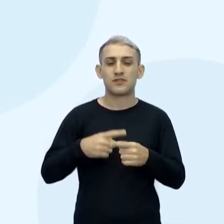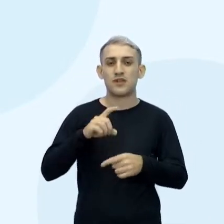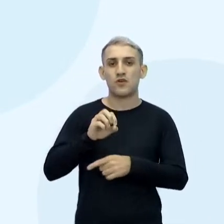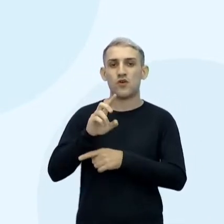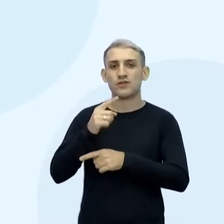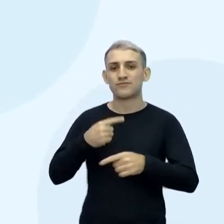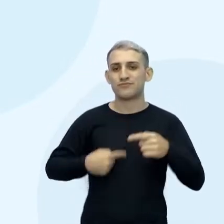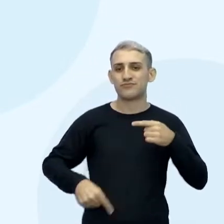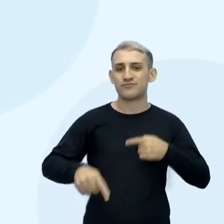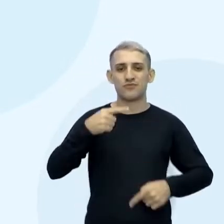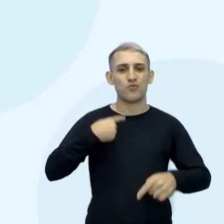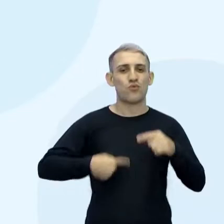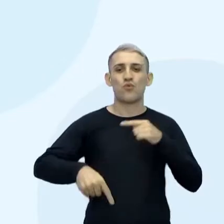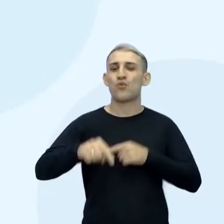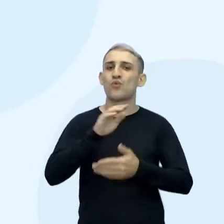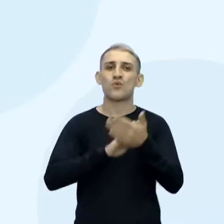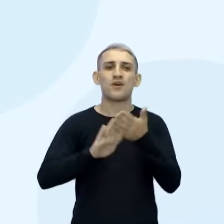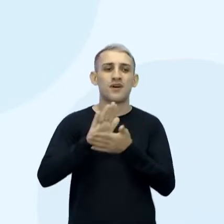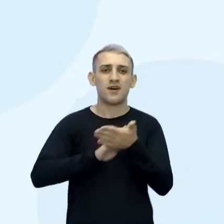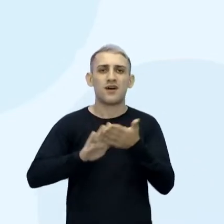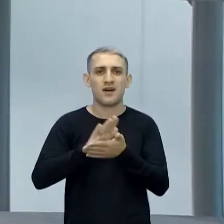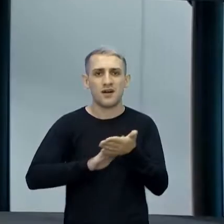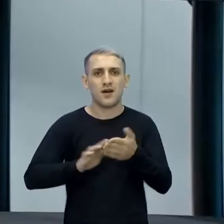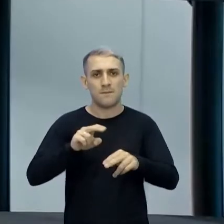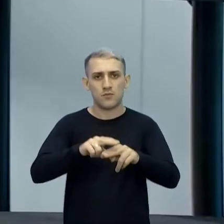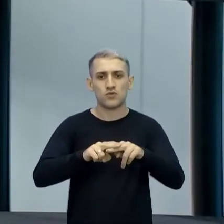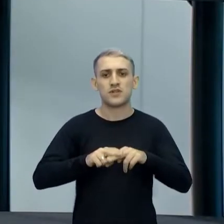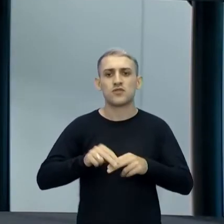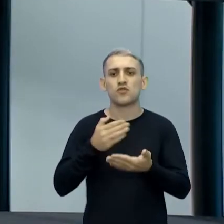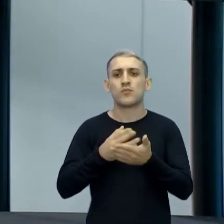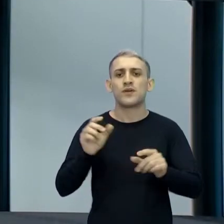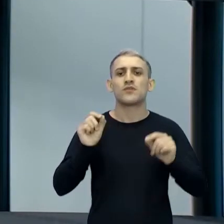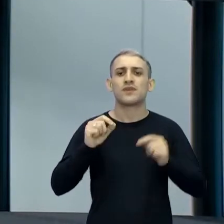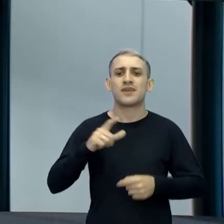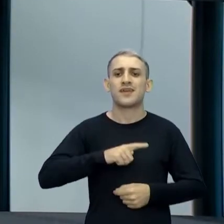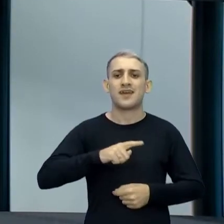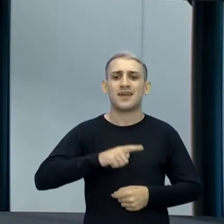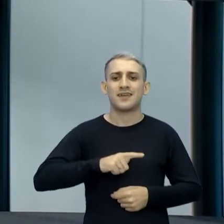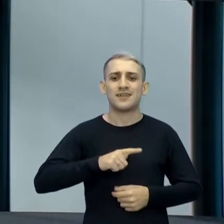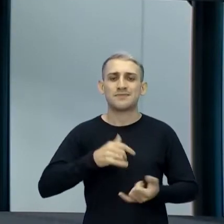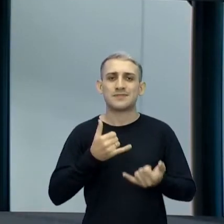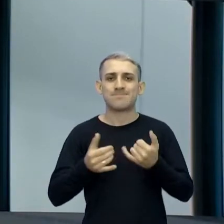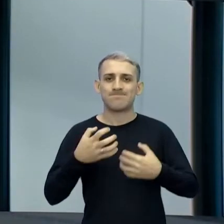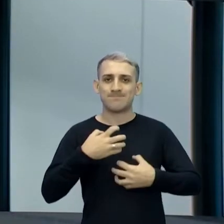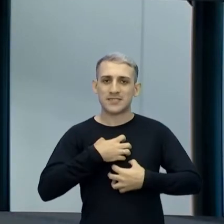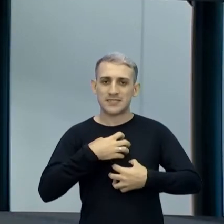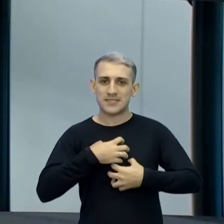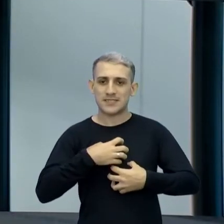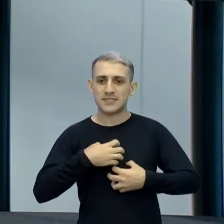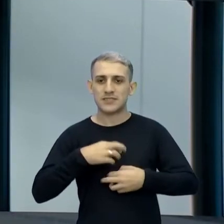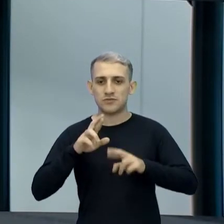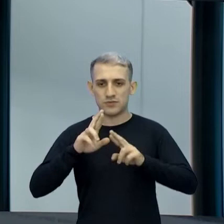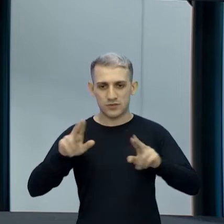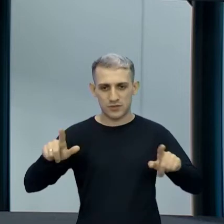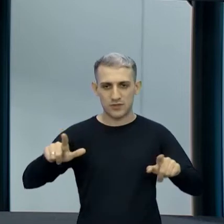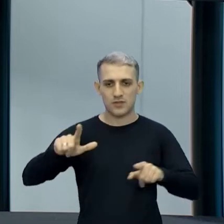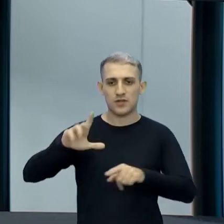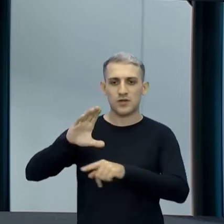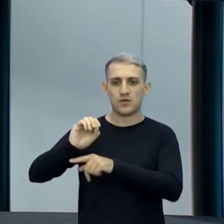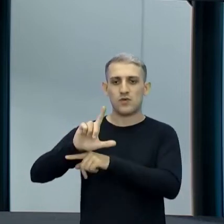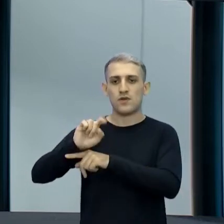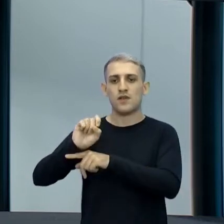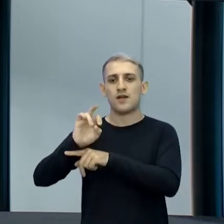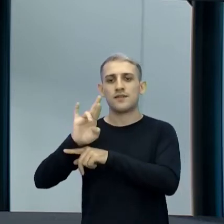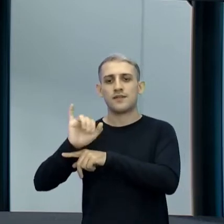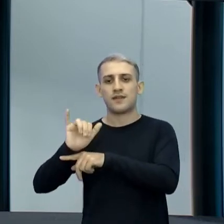está chegando nas células como deveria, e aí você começa a ter esses efeitos colaterais que a gente já trouxe aqui